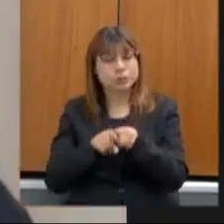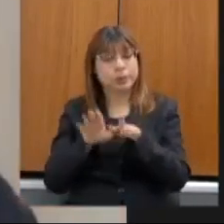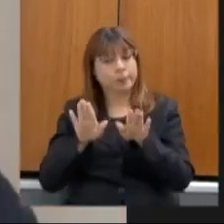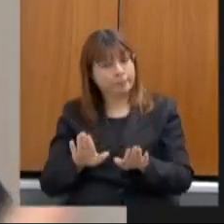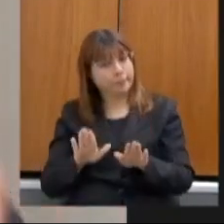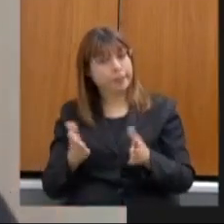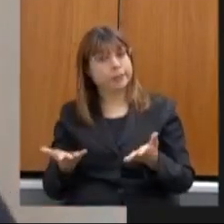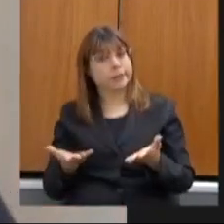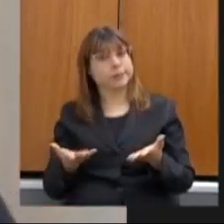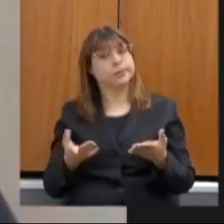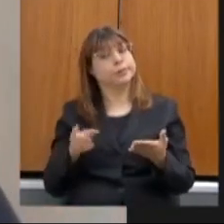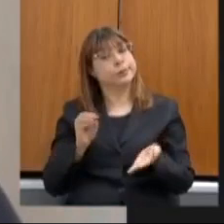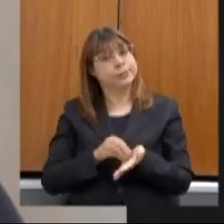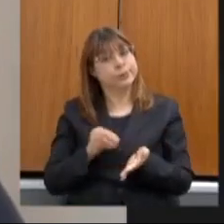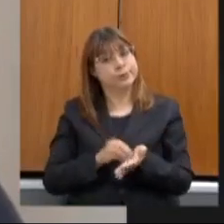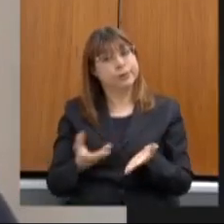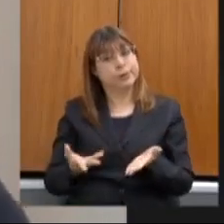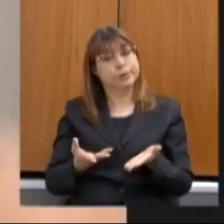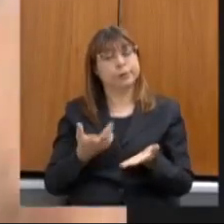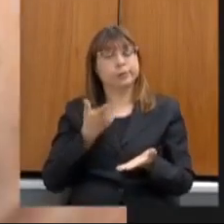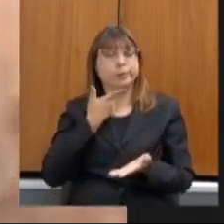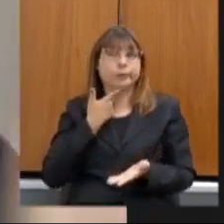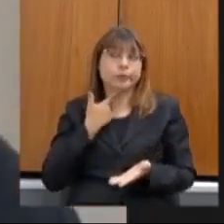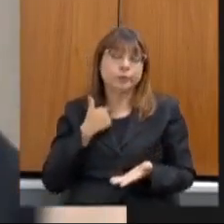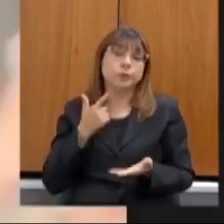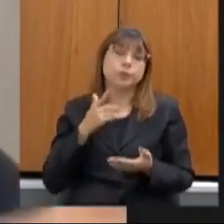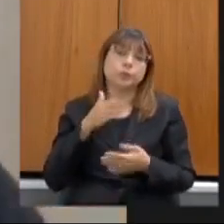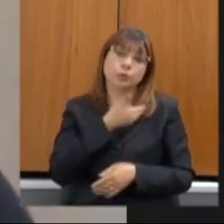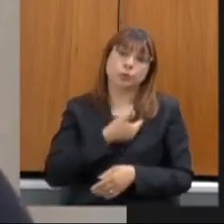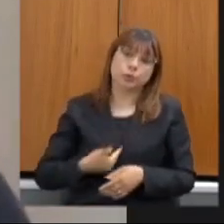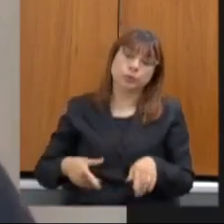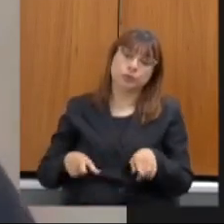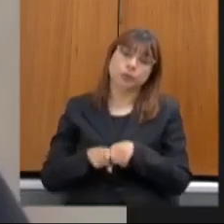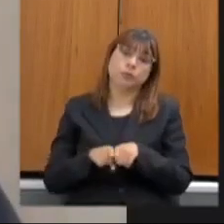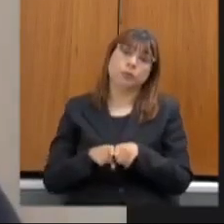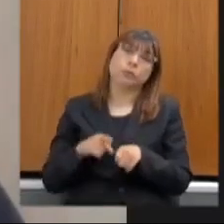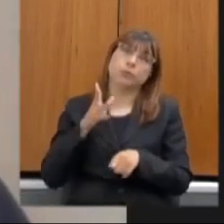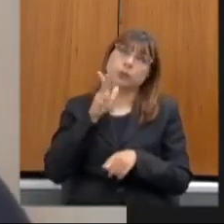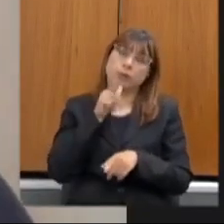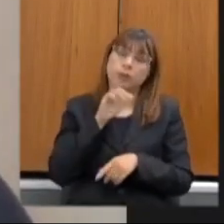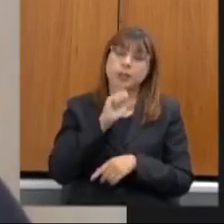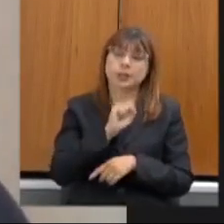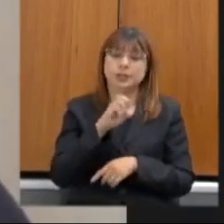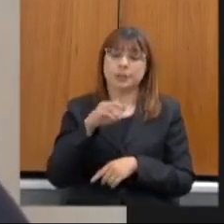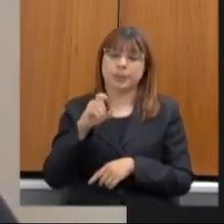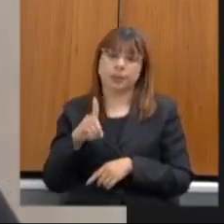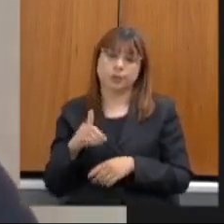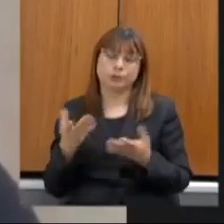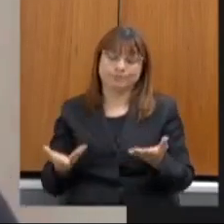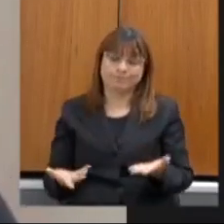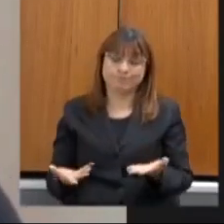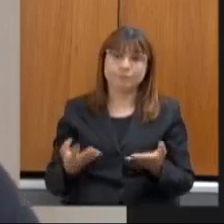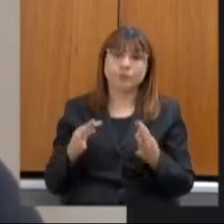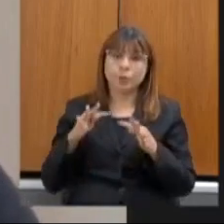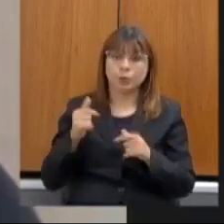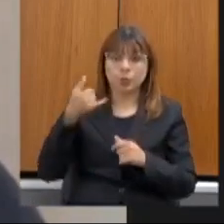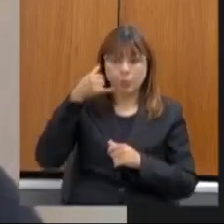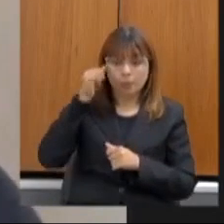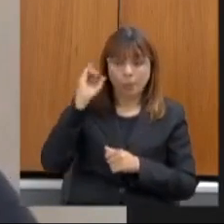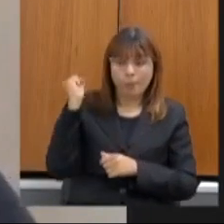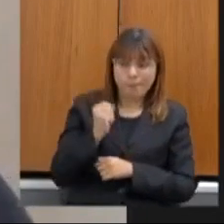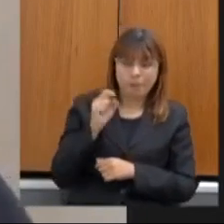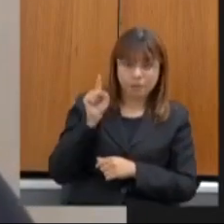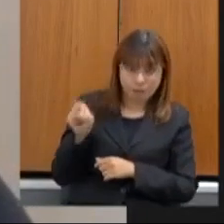barra né a vontade do governo esbarrou também na burocracia da semad todo boi abatido